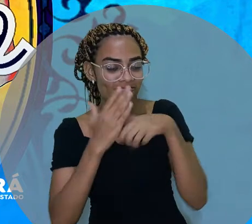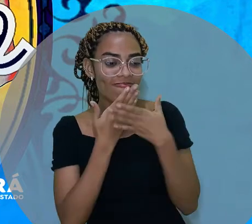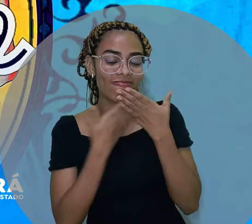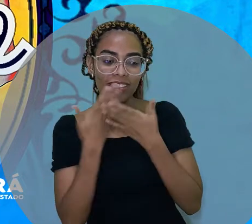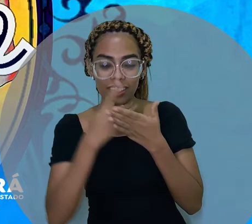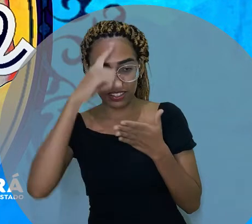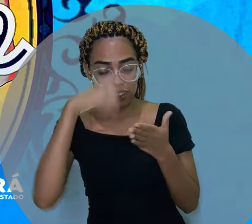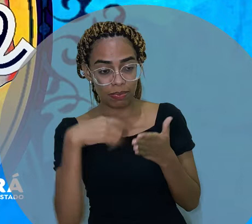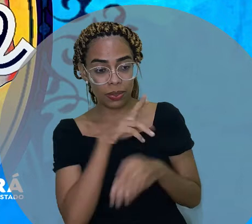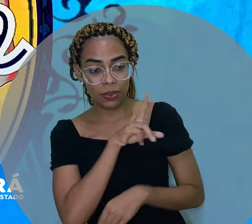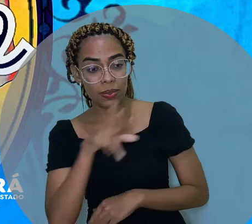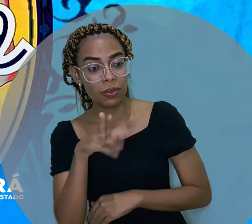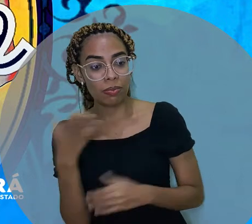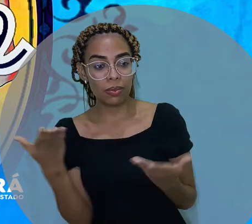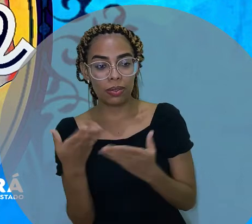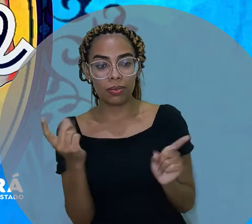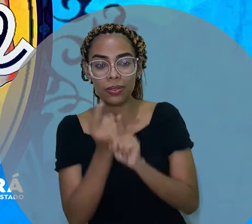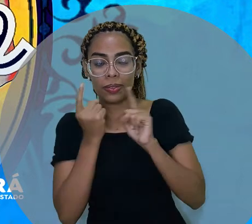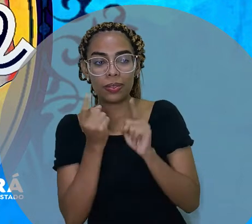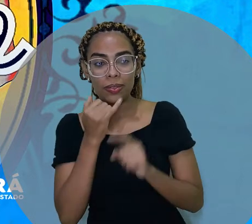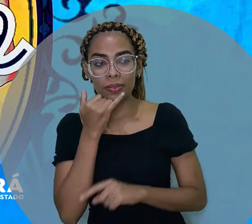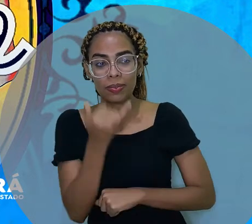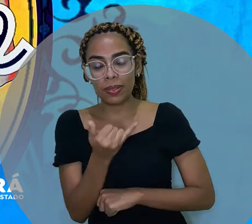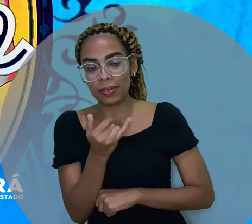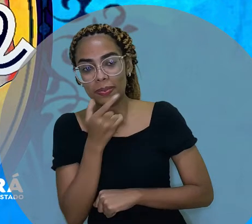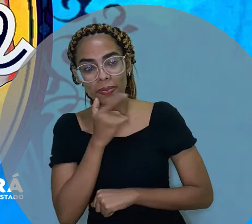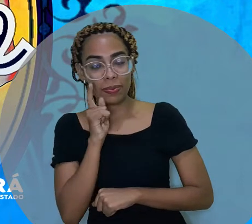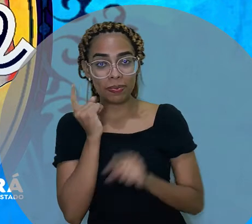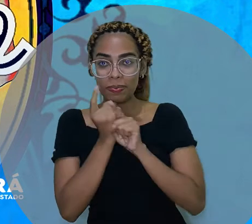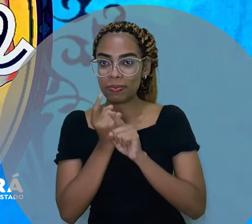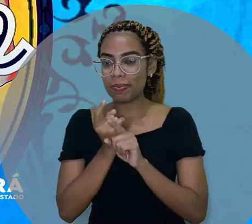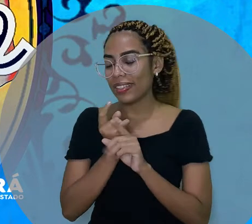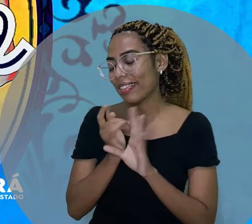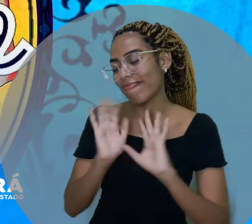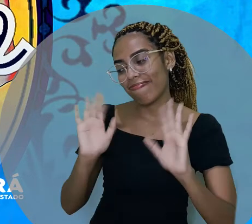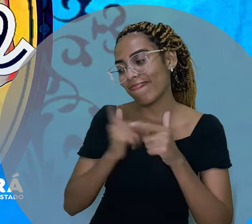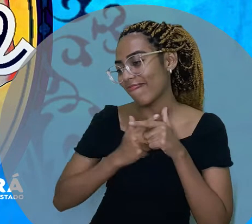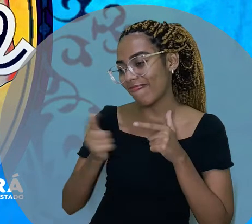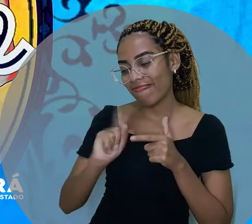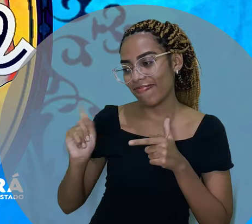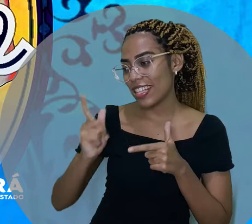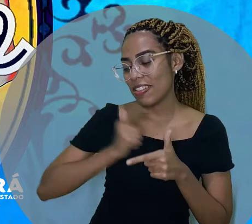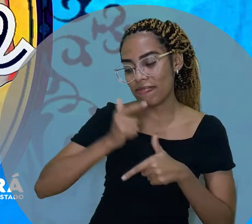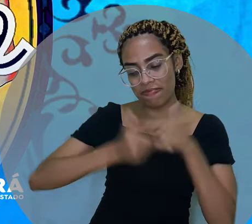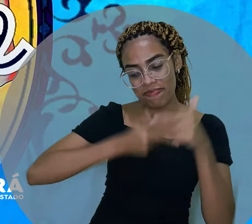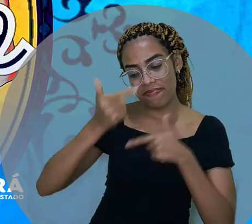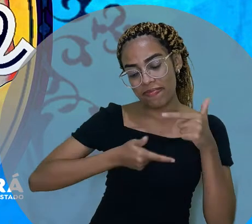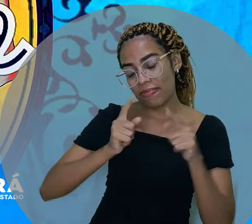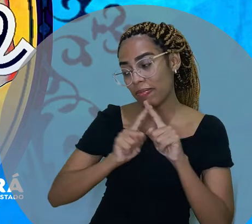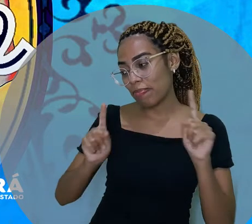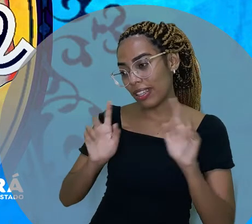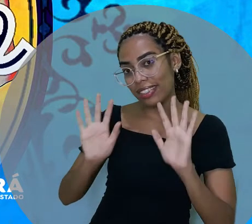agradecer. Você foi tão gentil e eu nem sabia seu nome. Fiquei sabendo assim, por